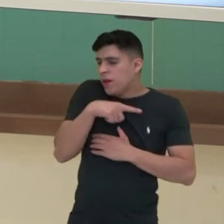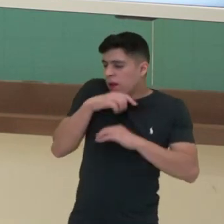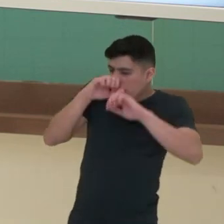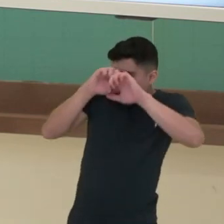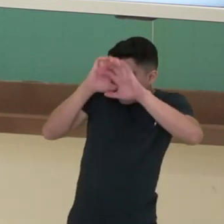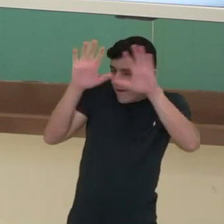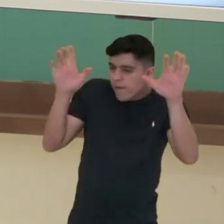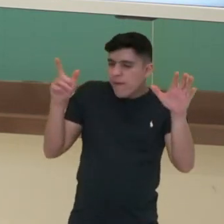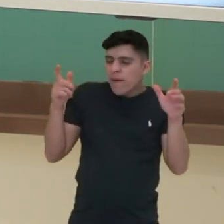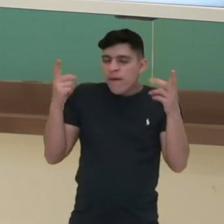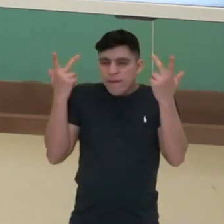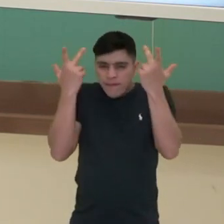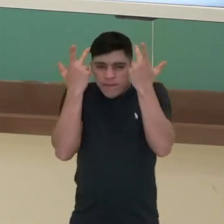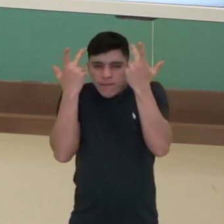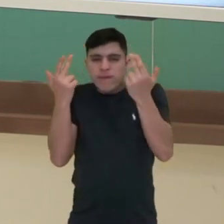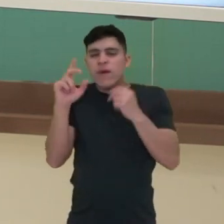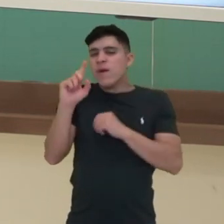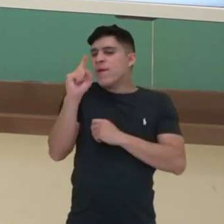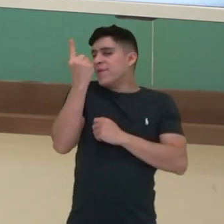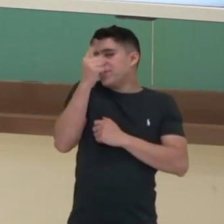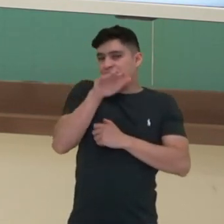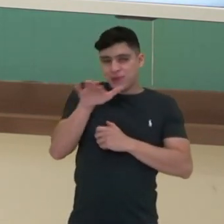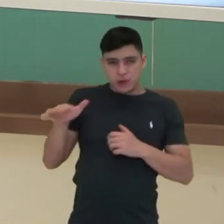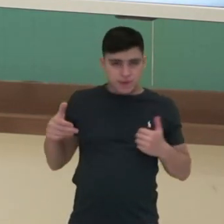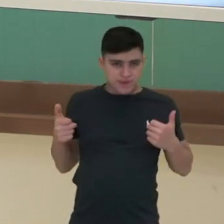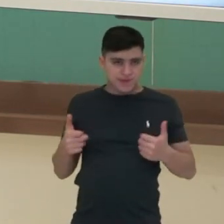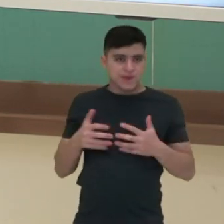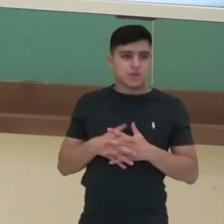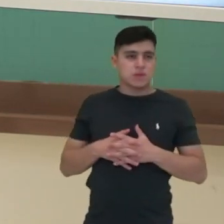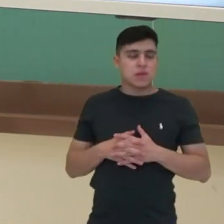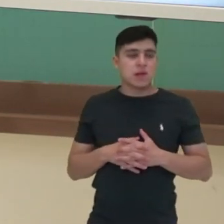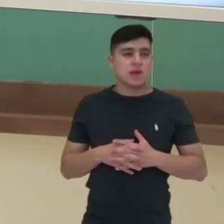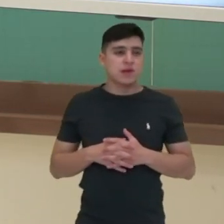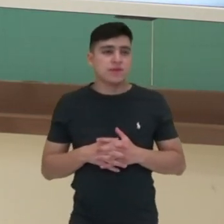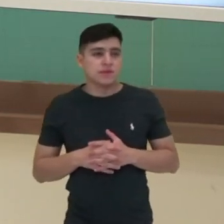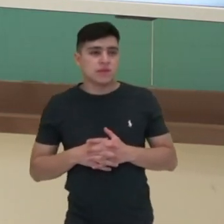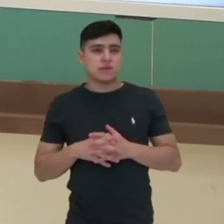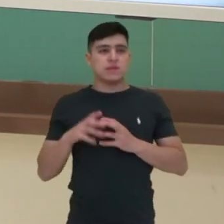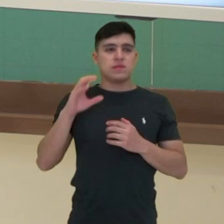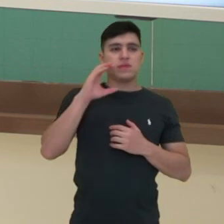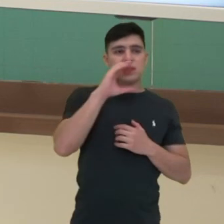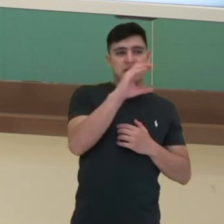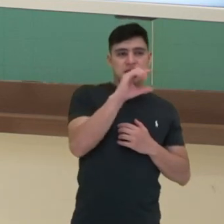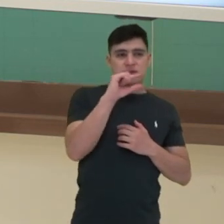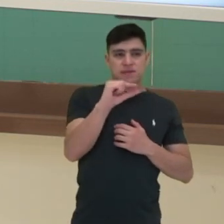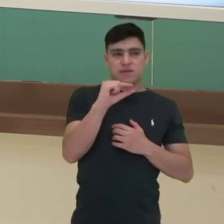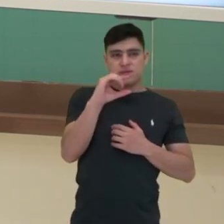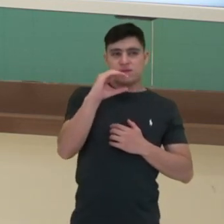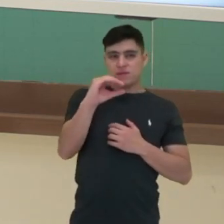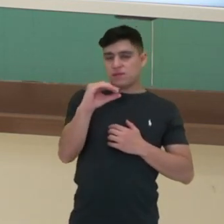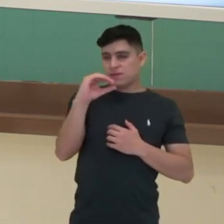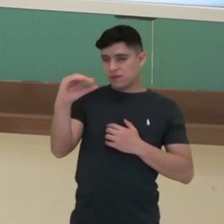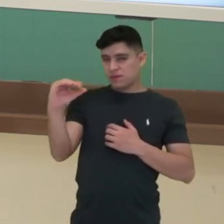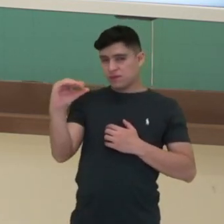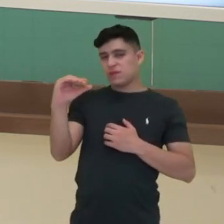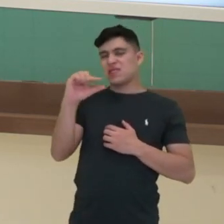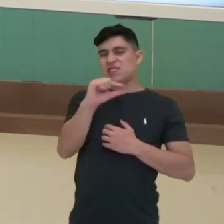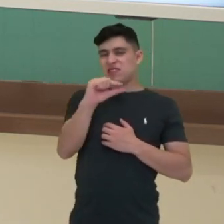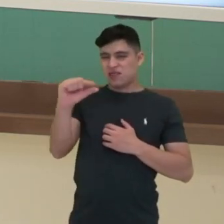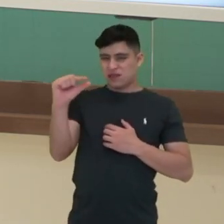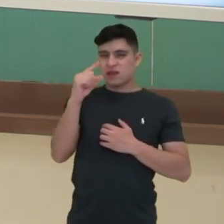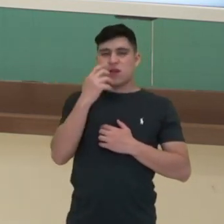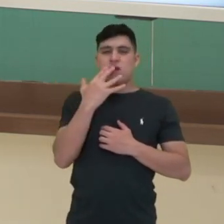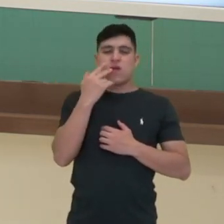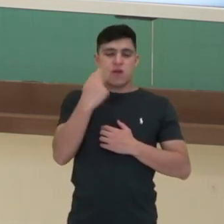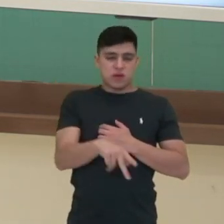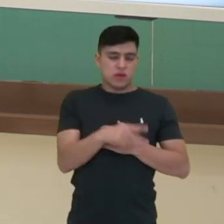claros e divisão normal? Apenas 1, tá certo? O cruzamento era Czão, Czinho, Czinho, Czinho aqui para a cor dos olhos. Ok,